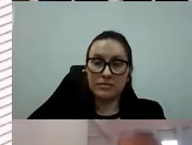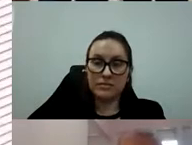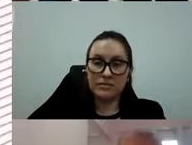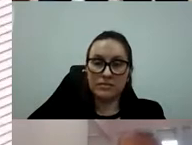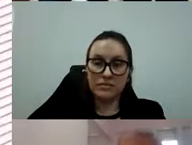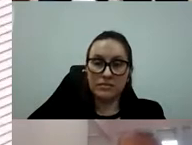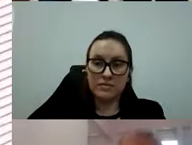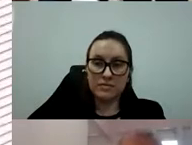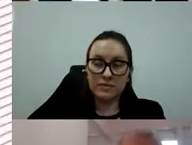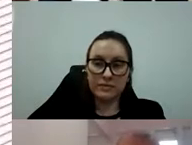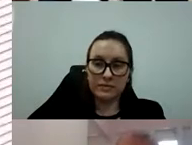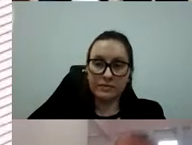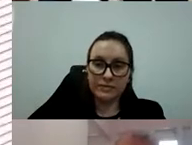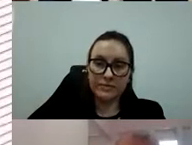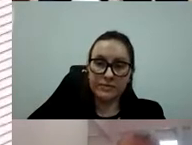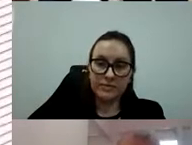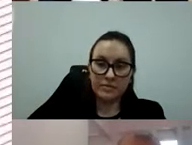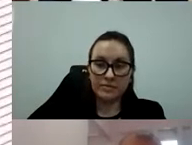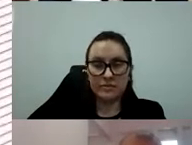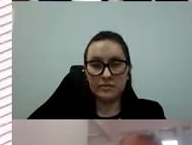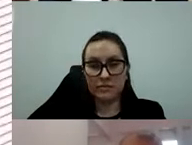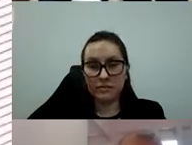Doutor Hugo Seite Ogido.